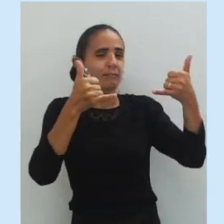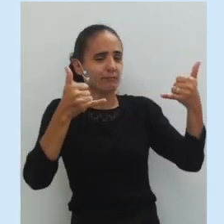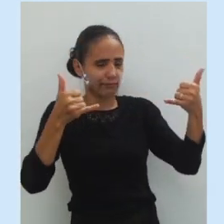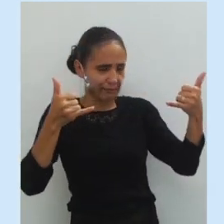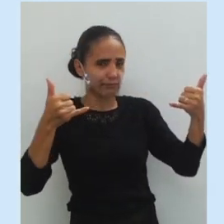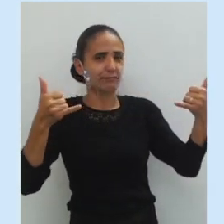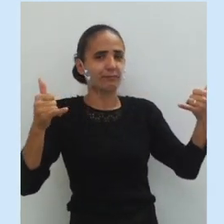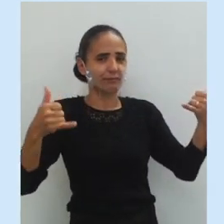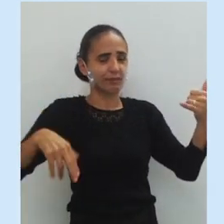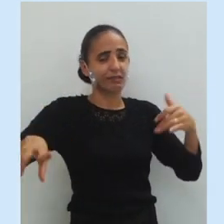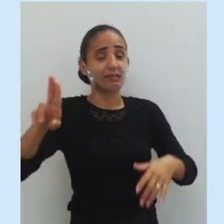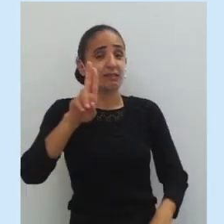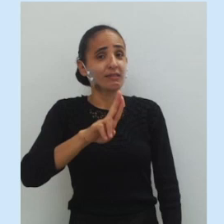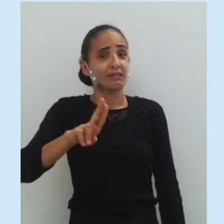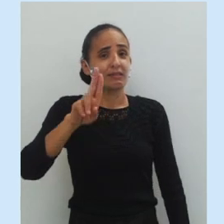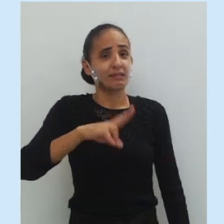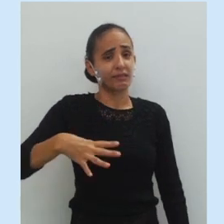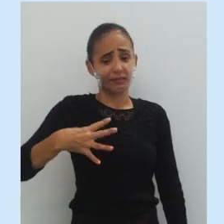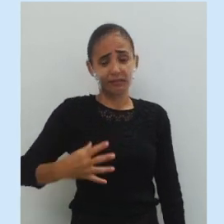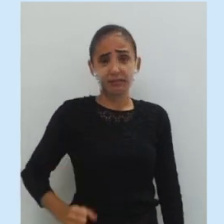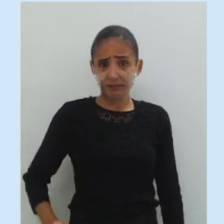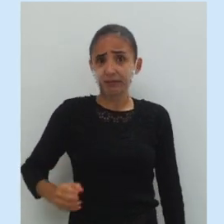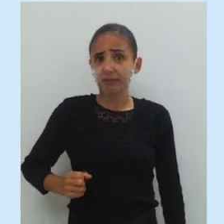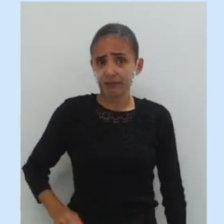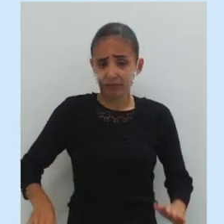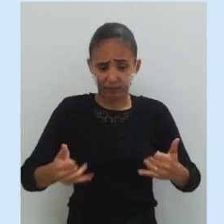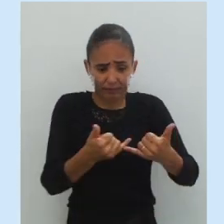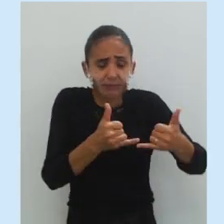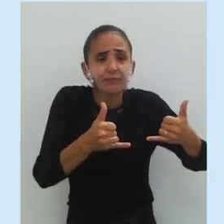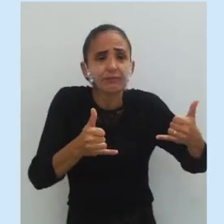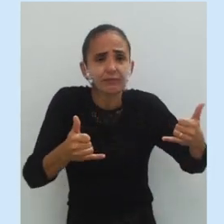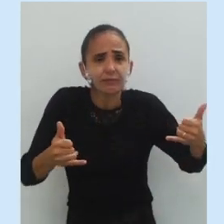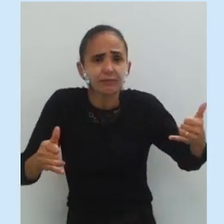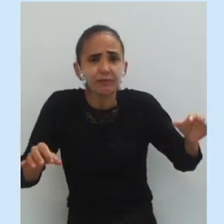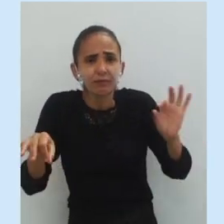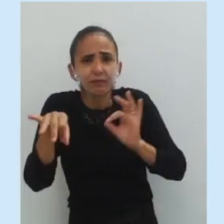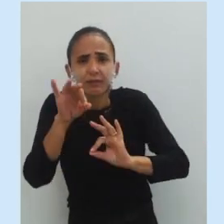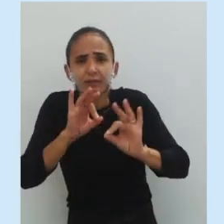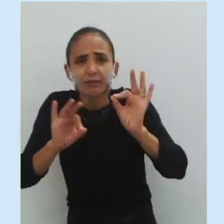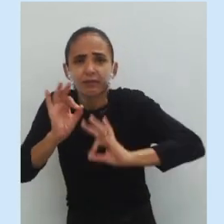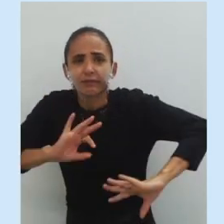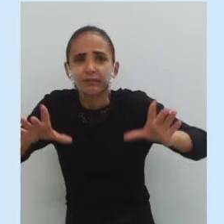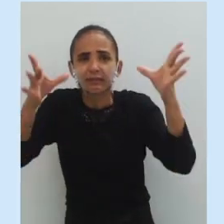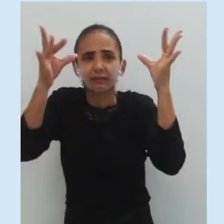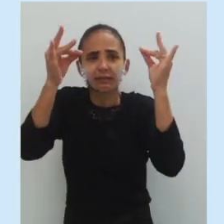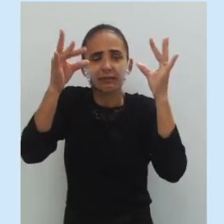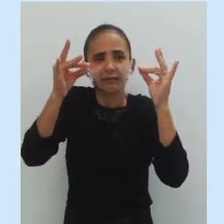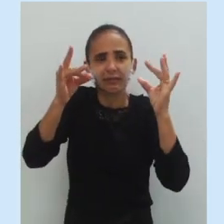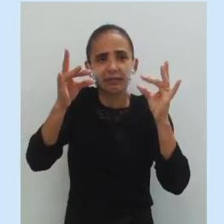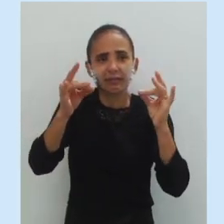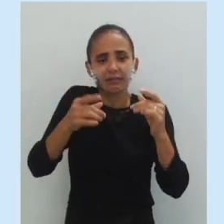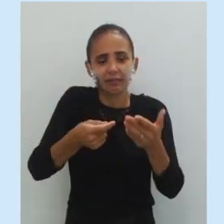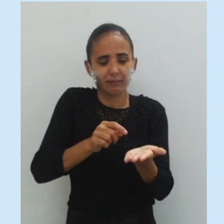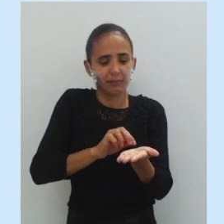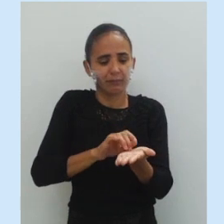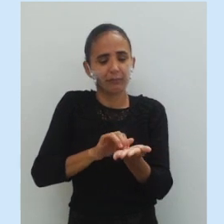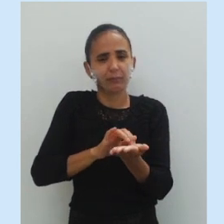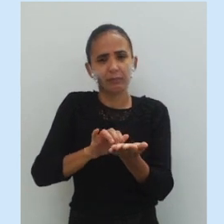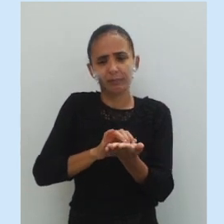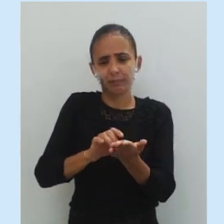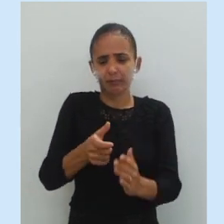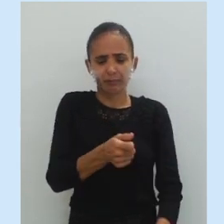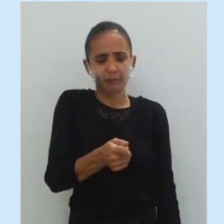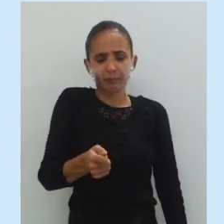ela está utilizando as fezes, certo, para gerar o gás. Ela tem lá um controle remoto que vê